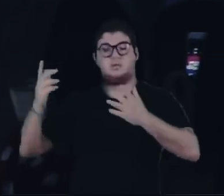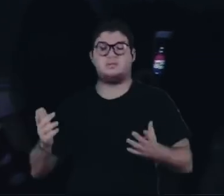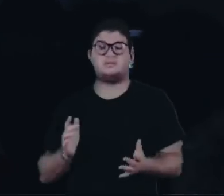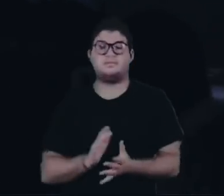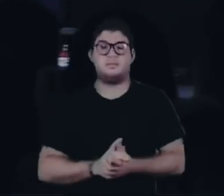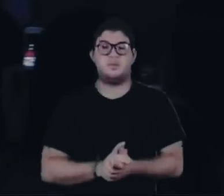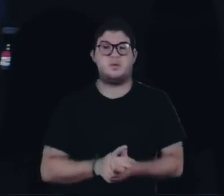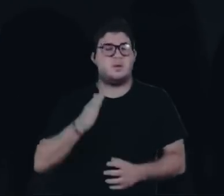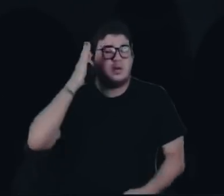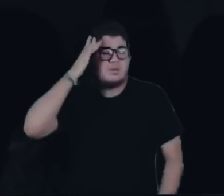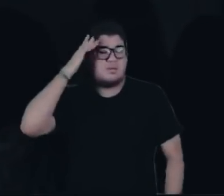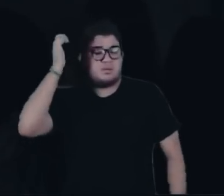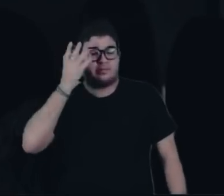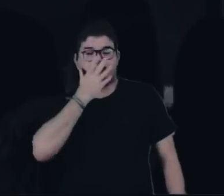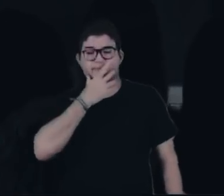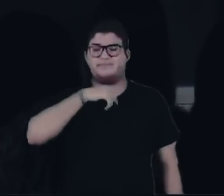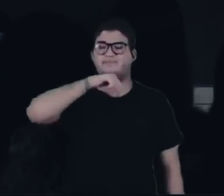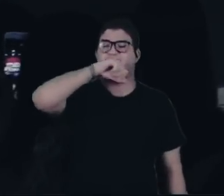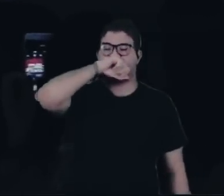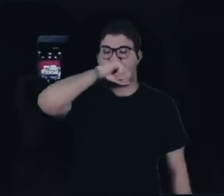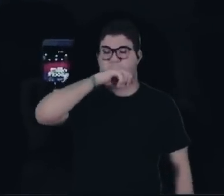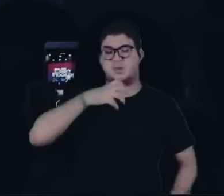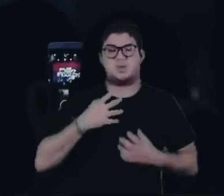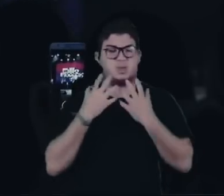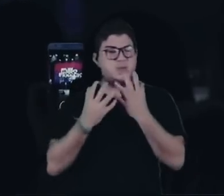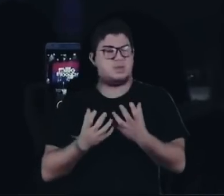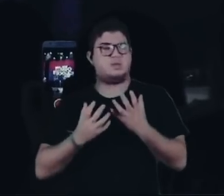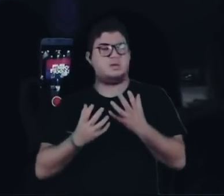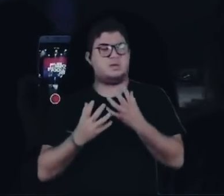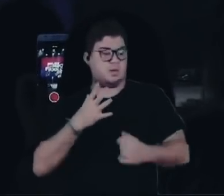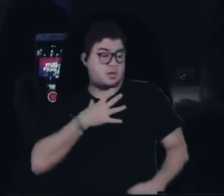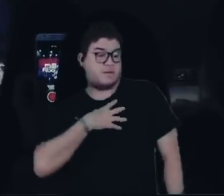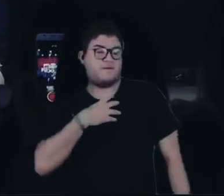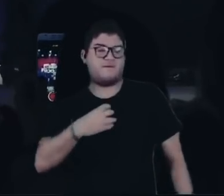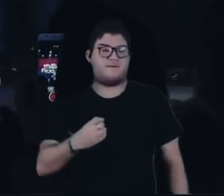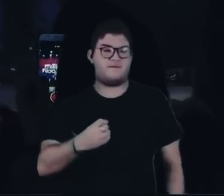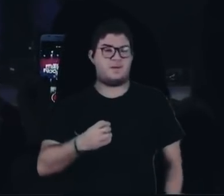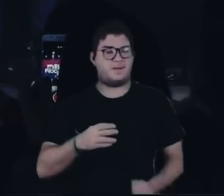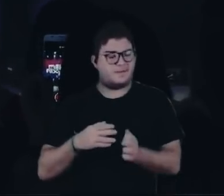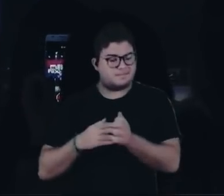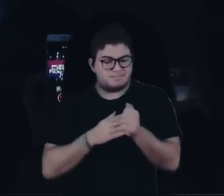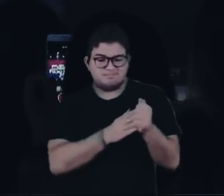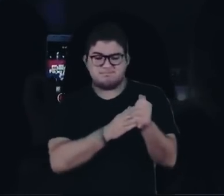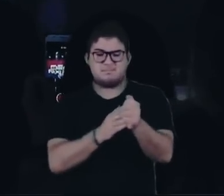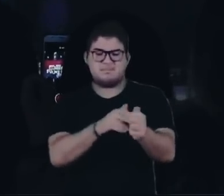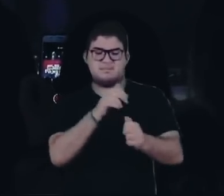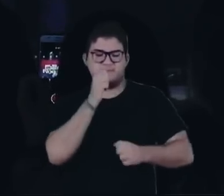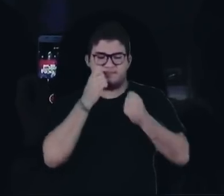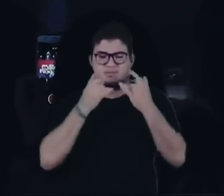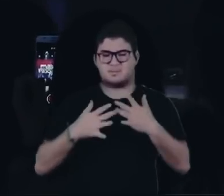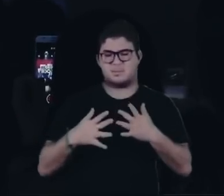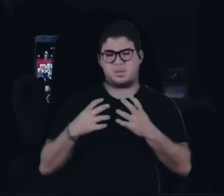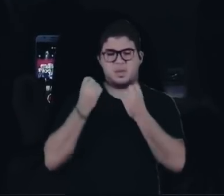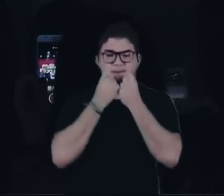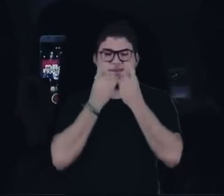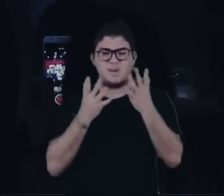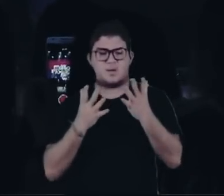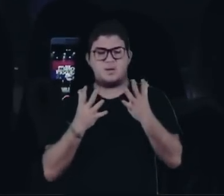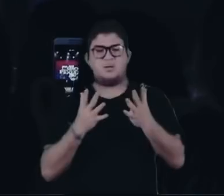Esse é o sonho de qualquer pai. Que esse filho possa seguir o exemplo bom que foi